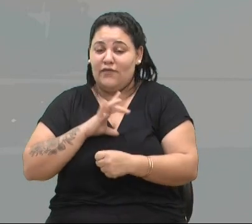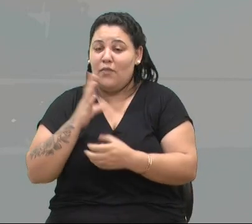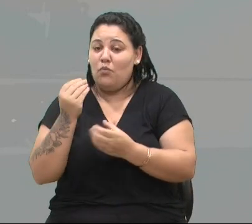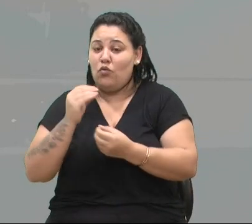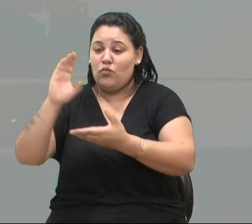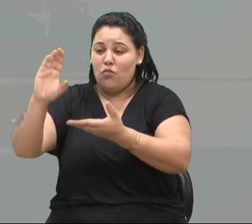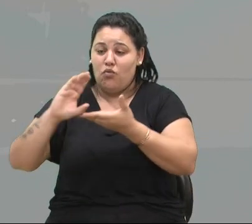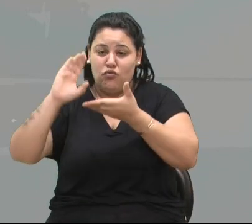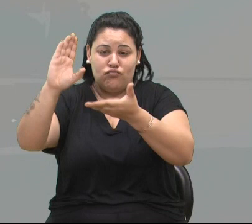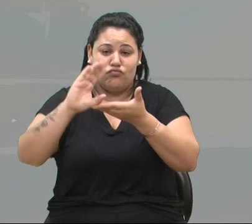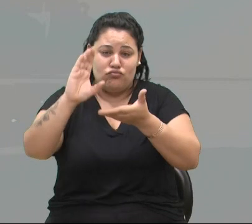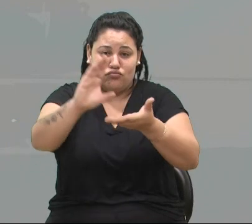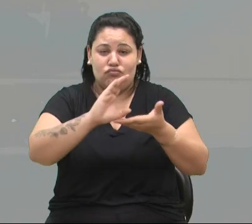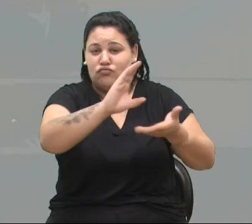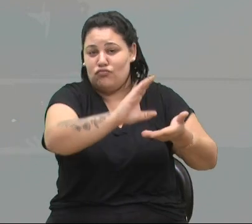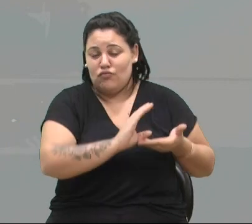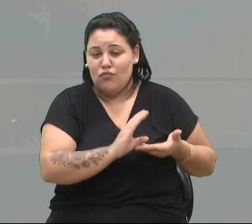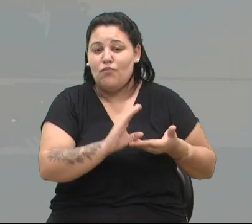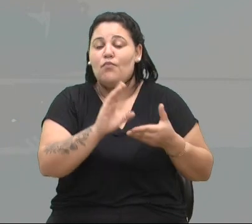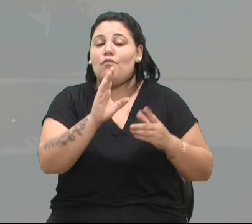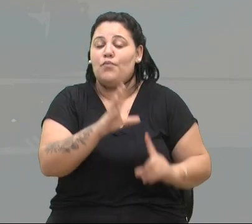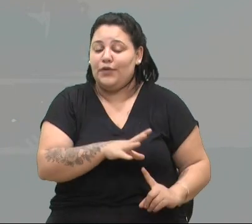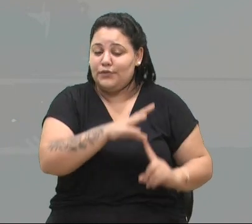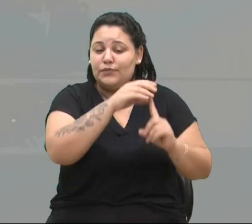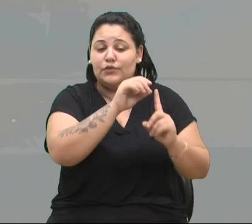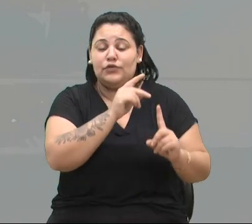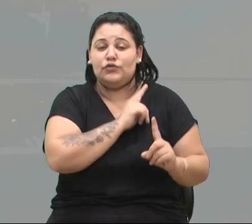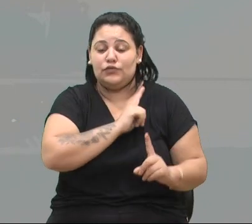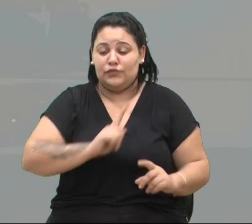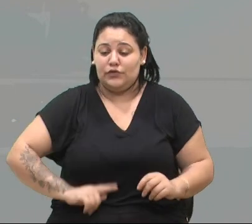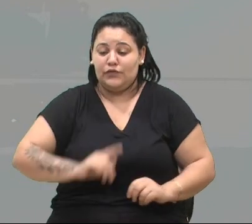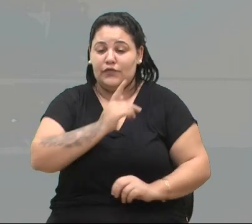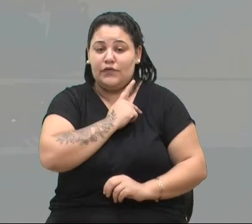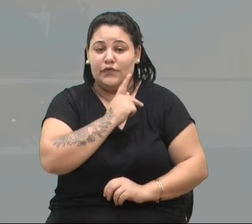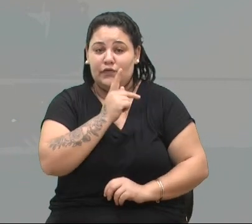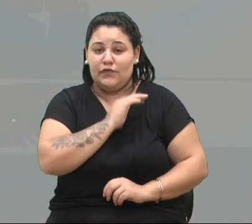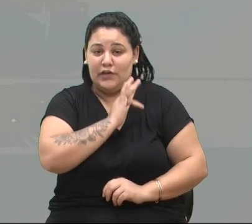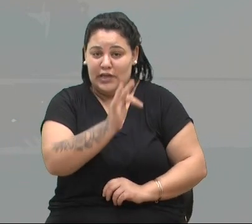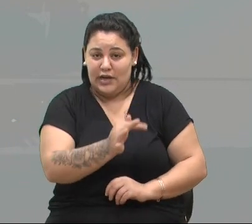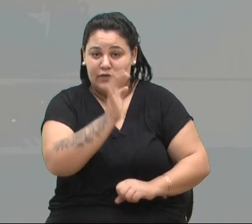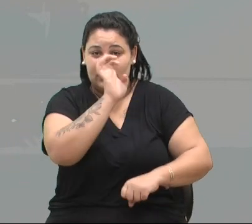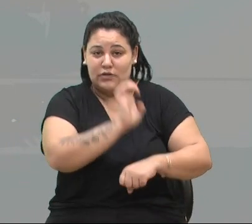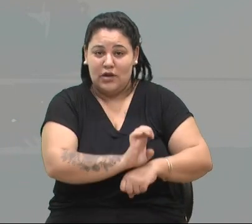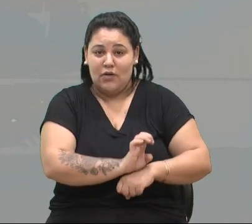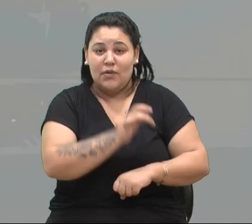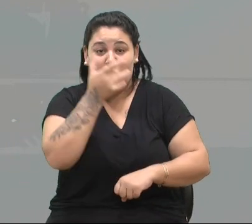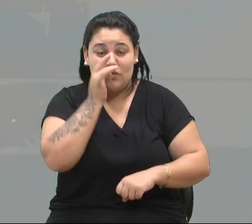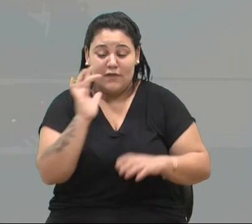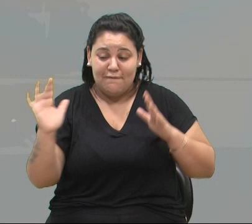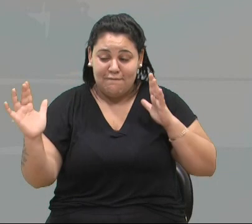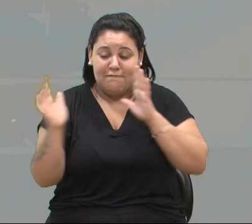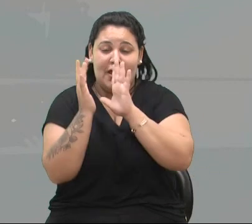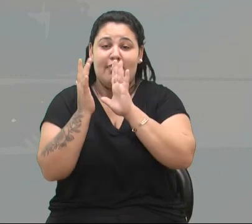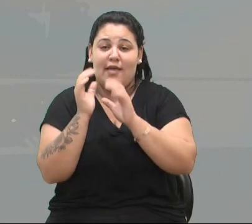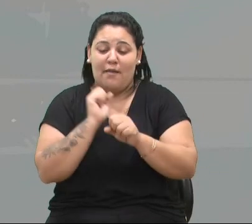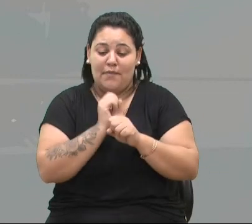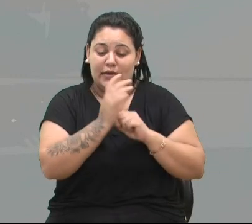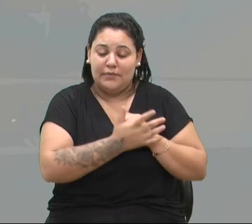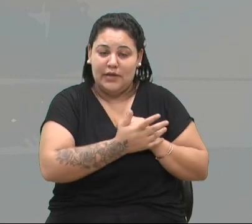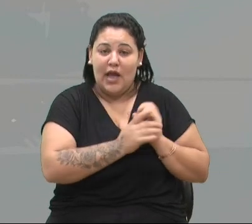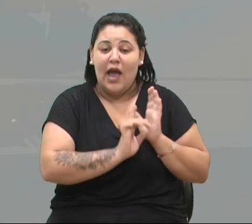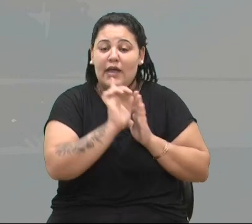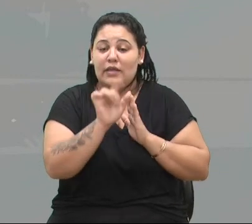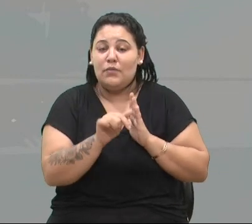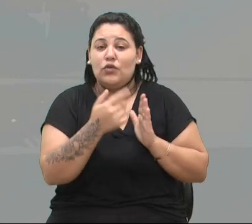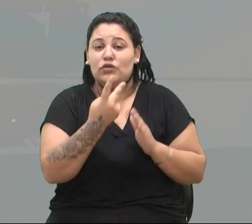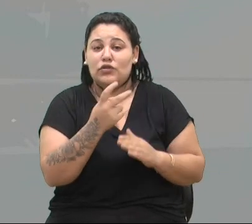todos os entes, né, principalmente o governo federal e estadual, para suportar a pandemia. 2021, a mesma coisa. A gente ainda tem